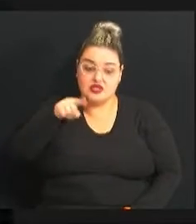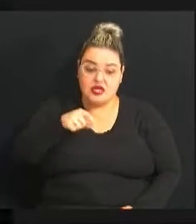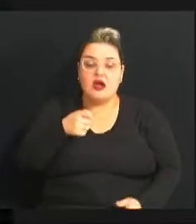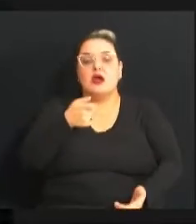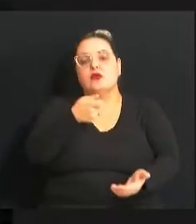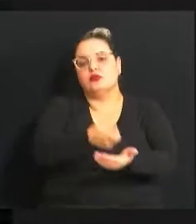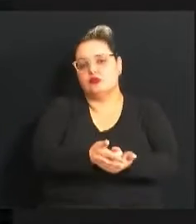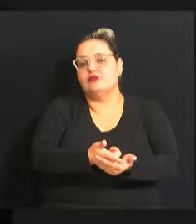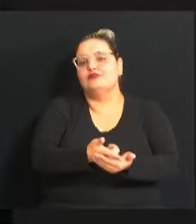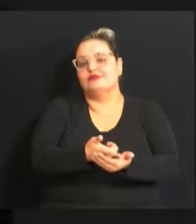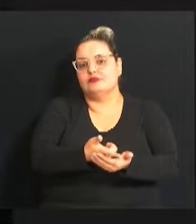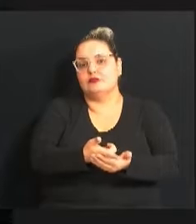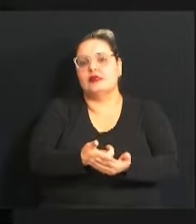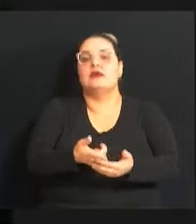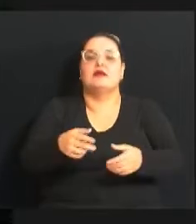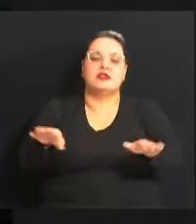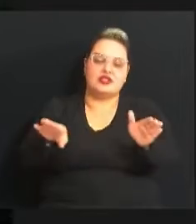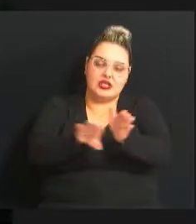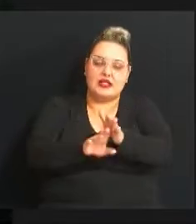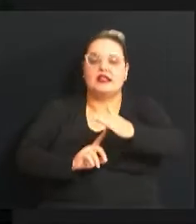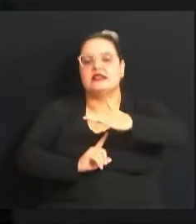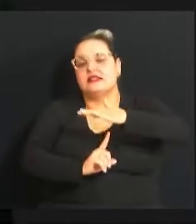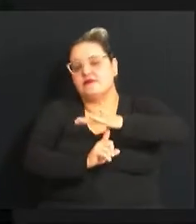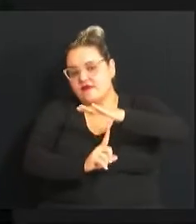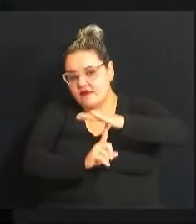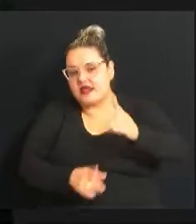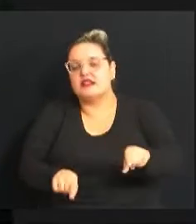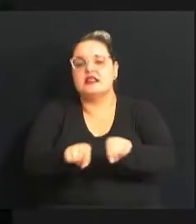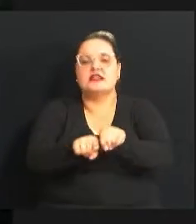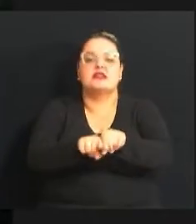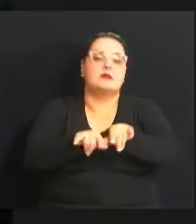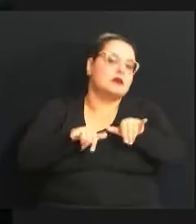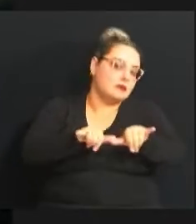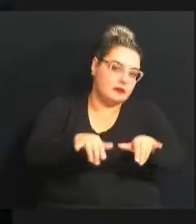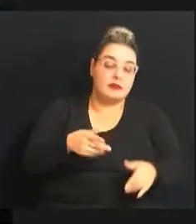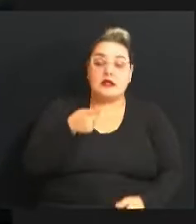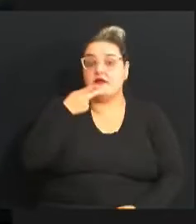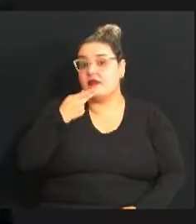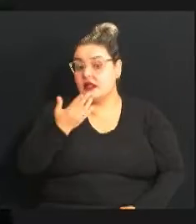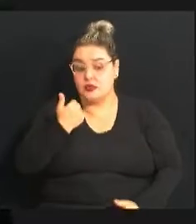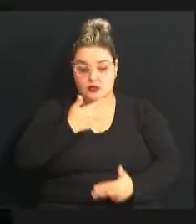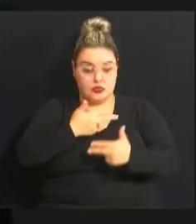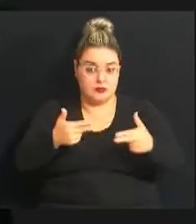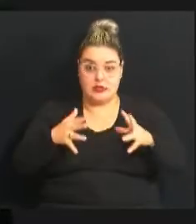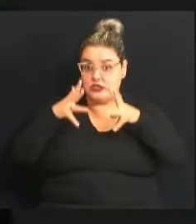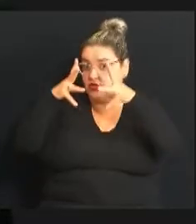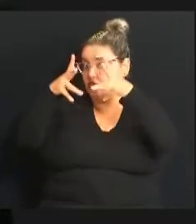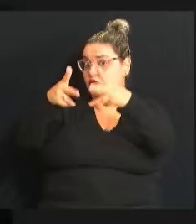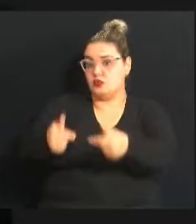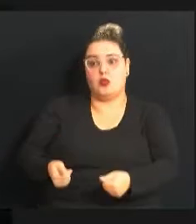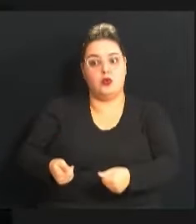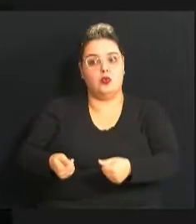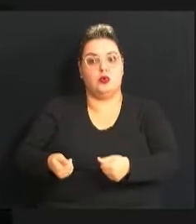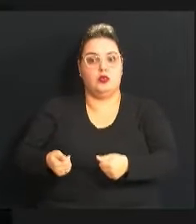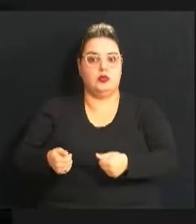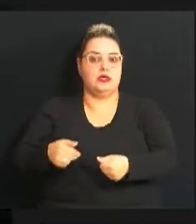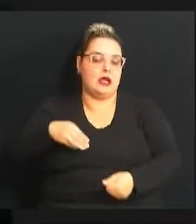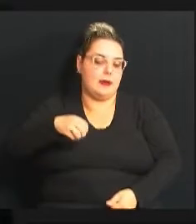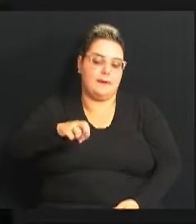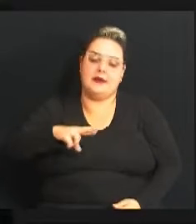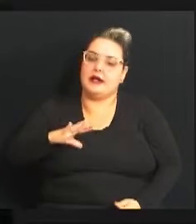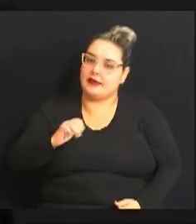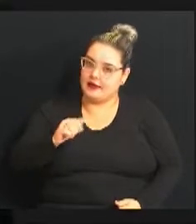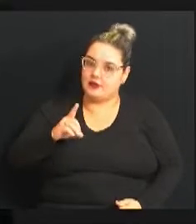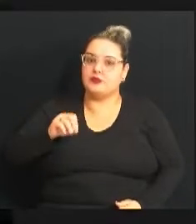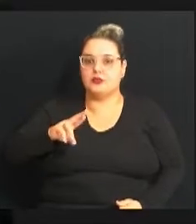e aos supermercados, né? Isso só para a gente falar dos alimentos, mas todas as mercadorias possuem alguma etapa de